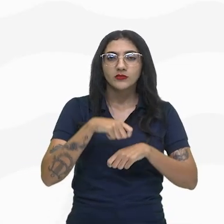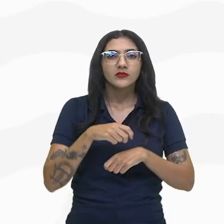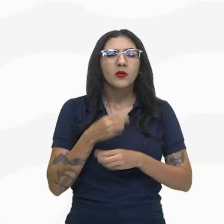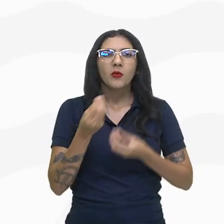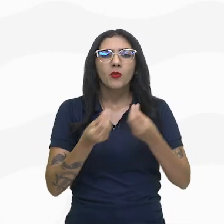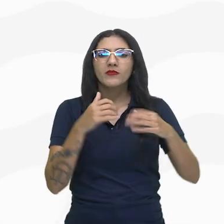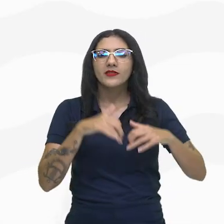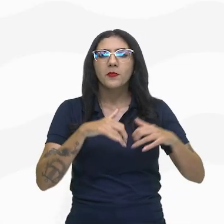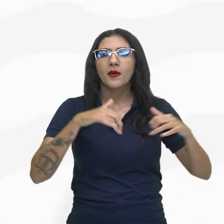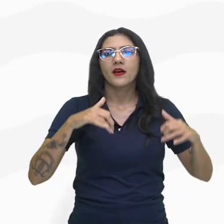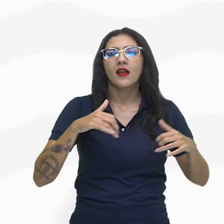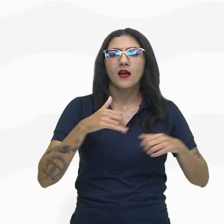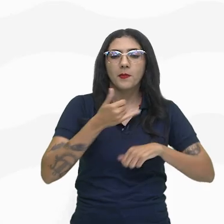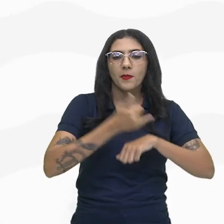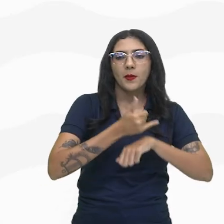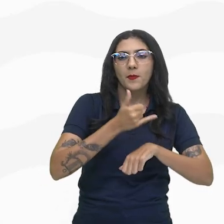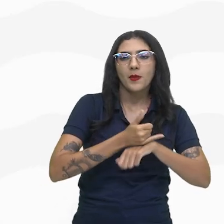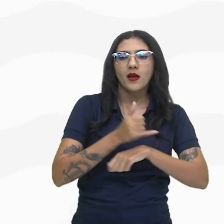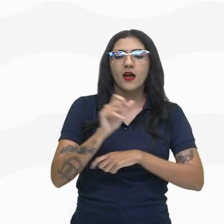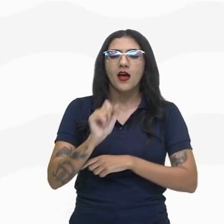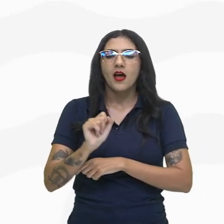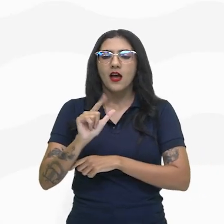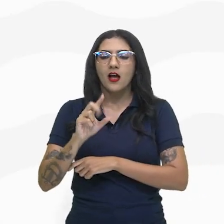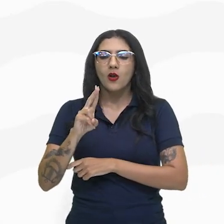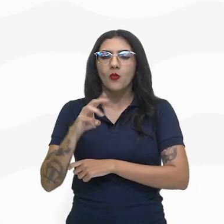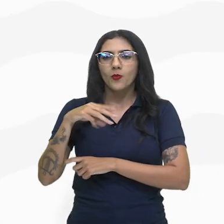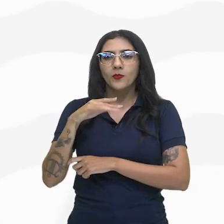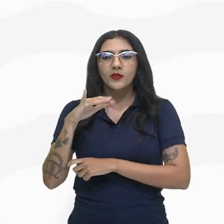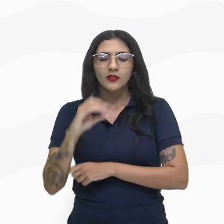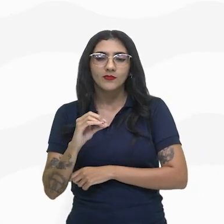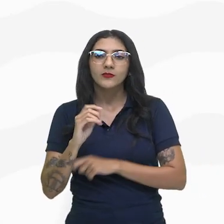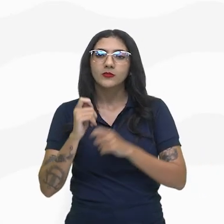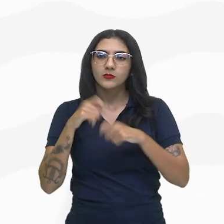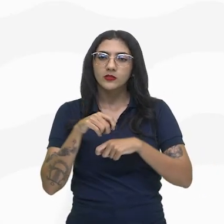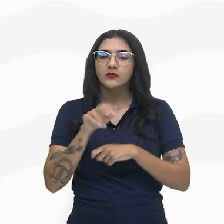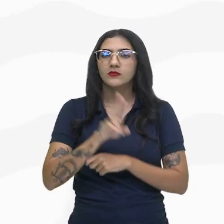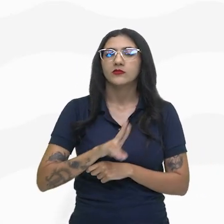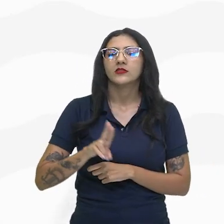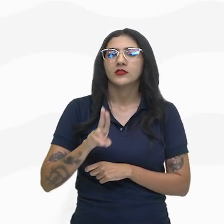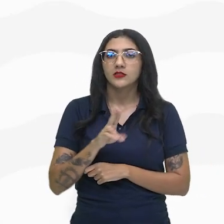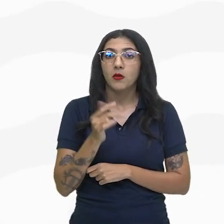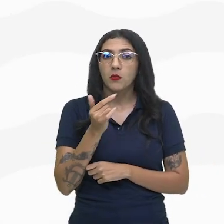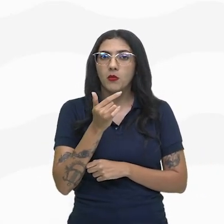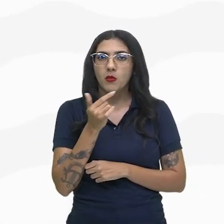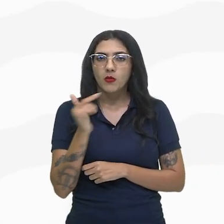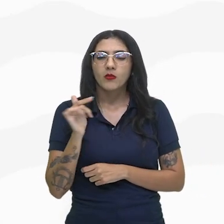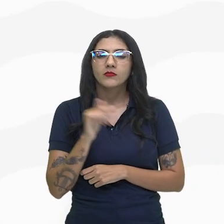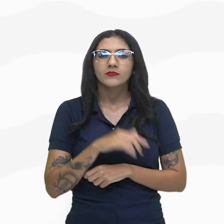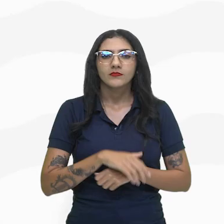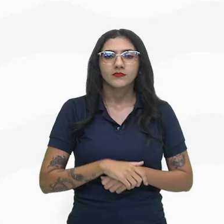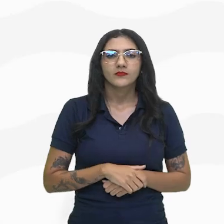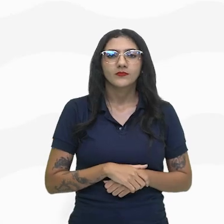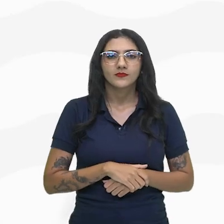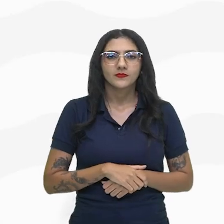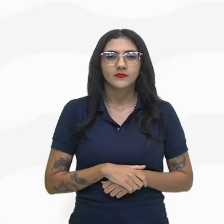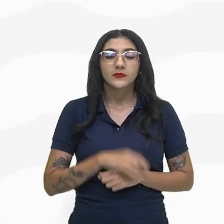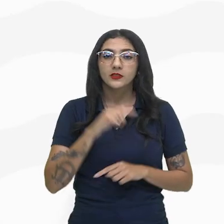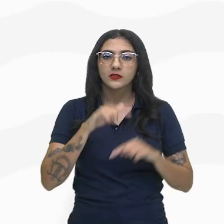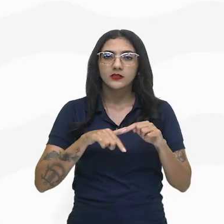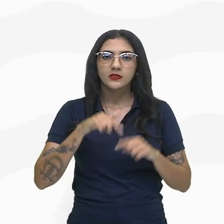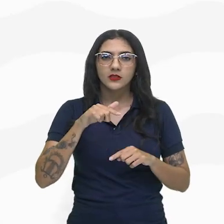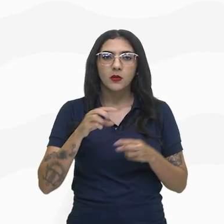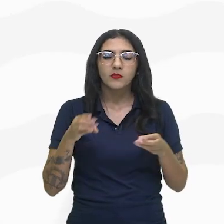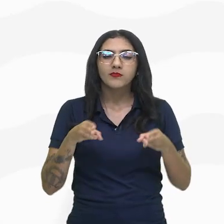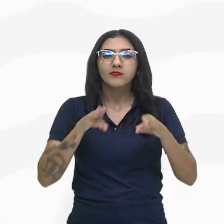de alumínio, eu posso utilizar o eletroímã, utilizando aí o princípio do magnetismo, né? Os ímãs são usados para separar